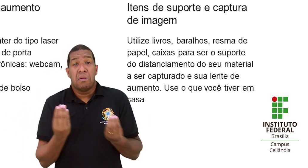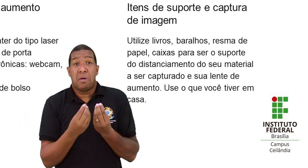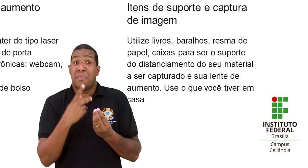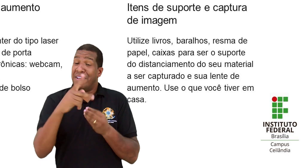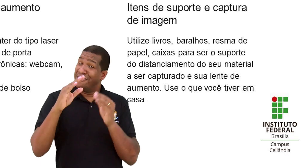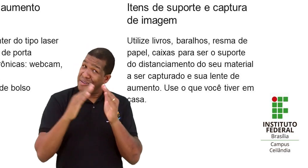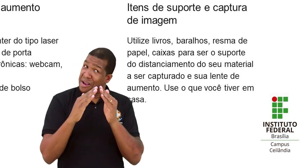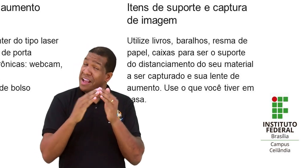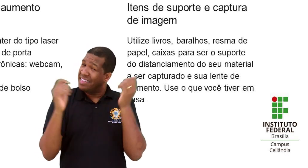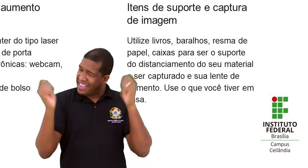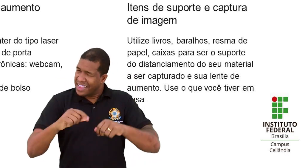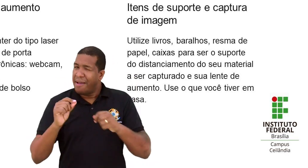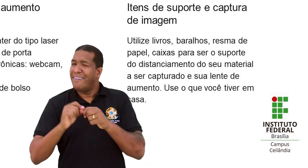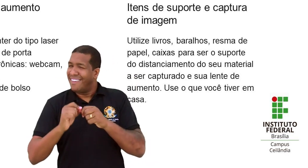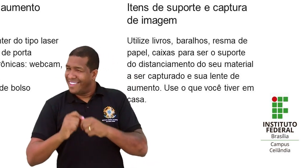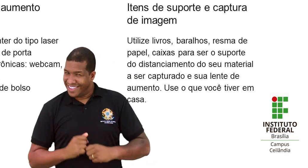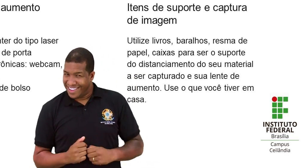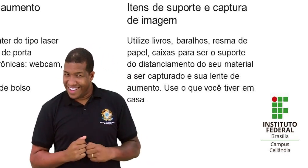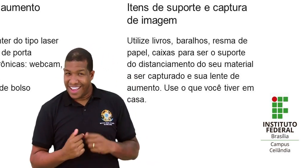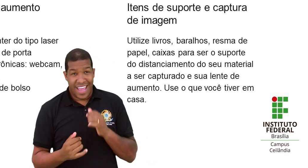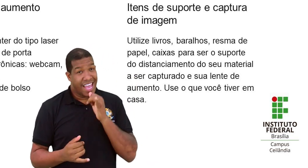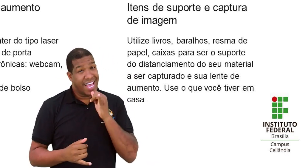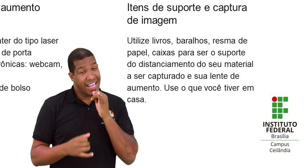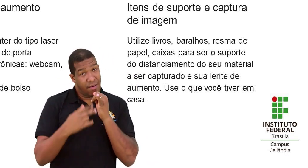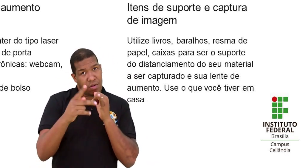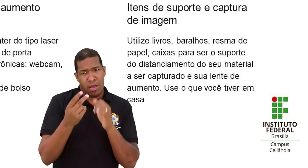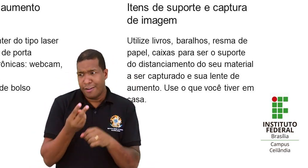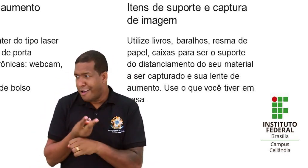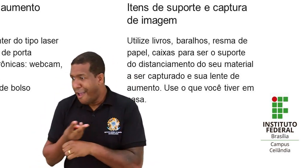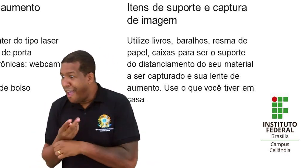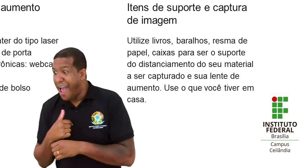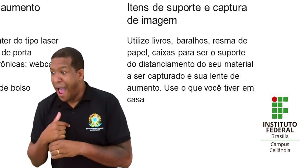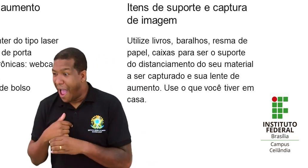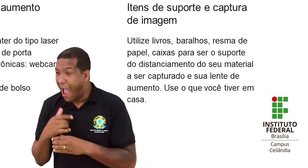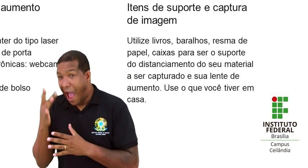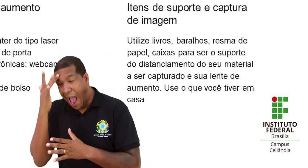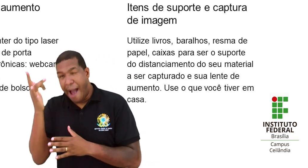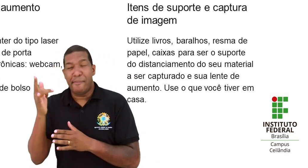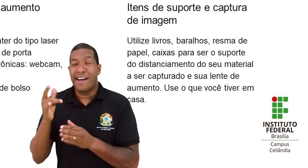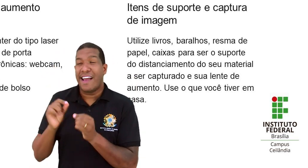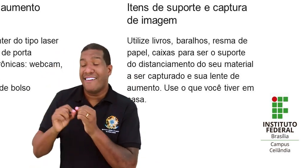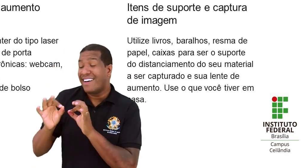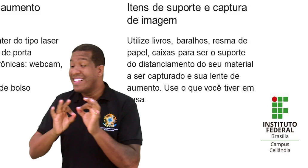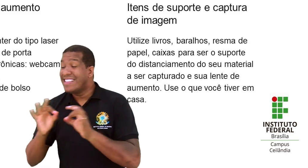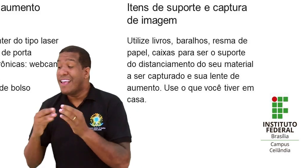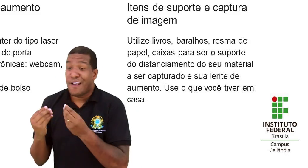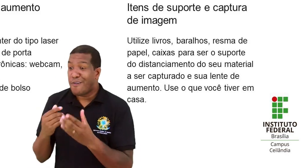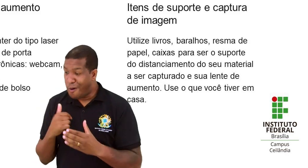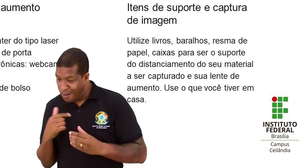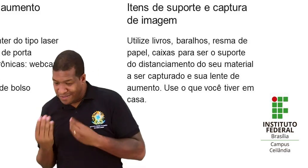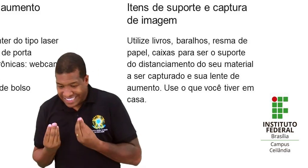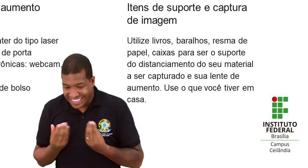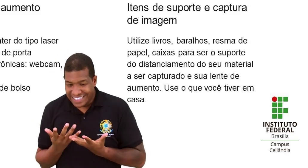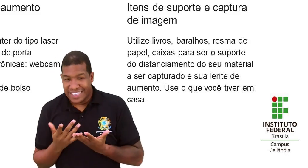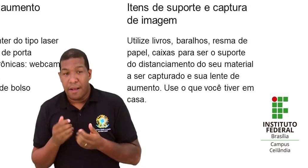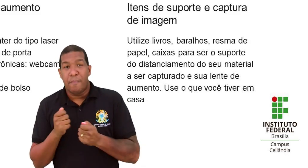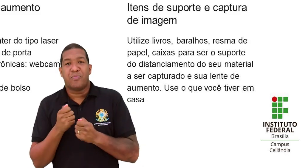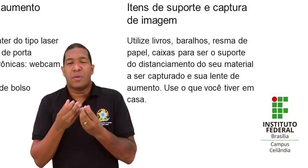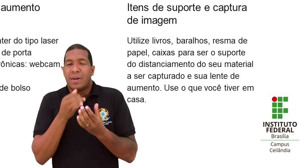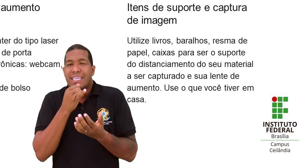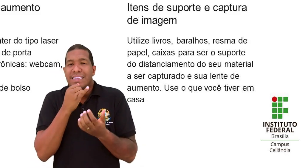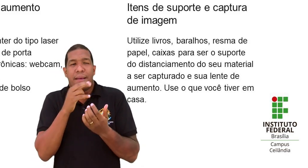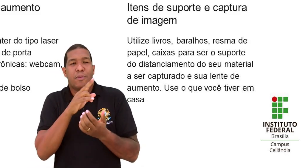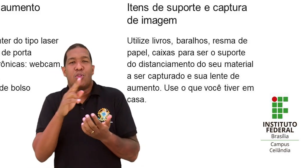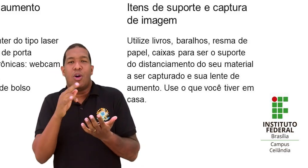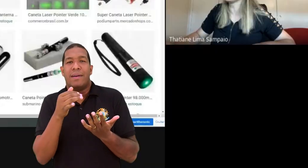de casa. Esses objetos de casa que vocês vão lá procurar as lentes para amanhã, podem ser os lasers,